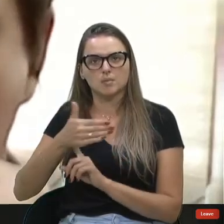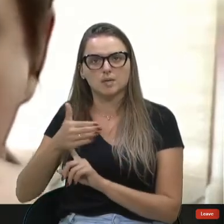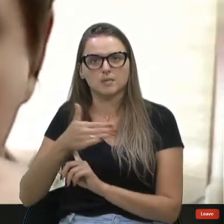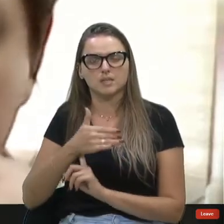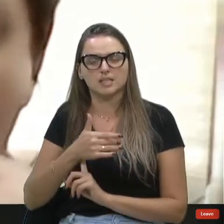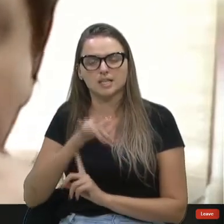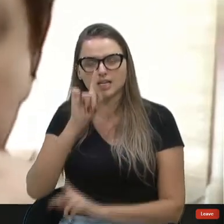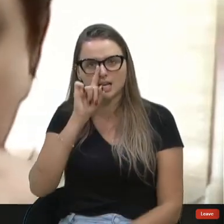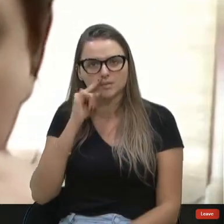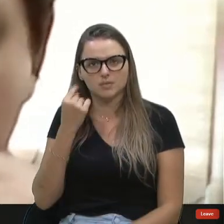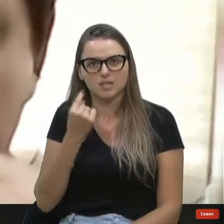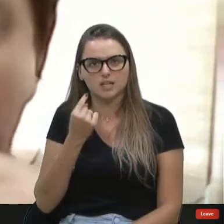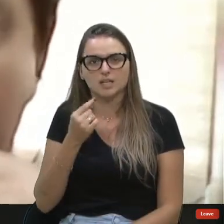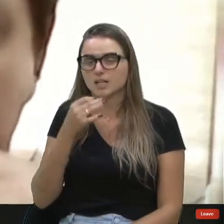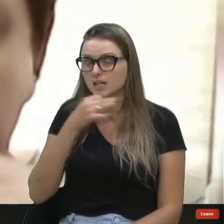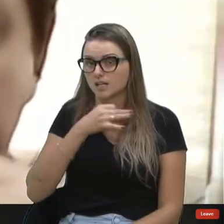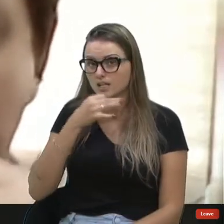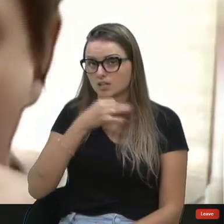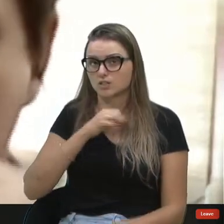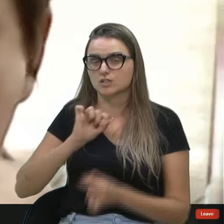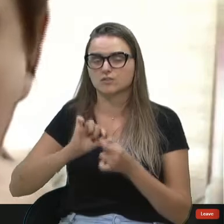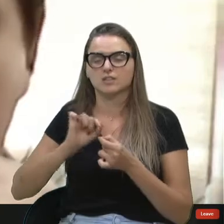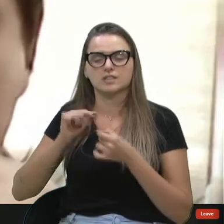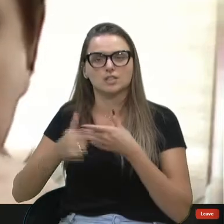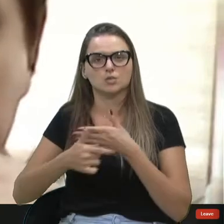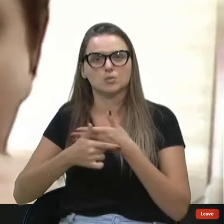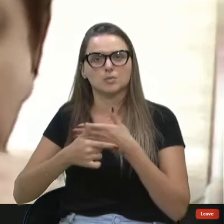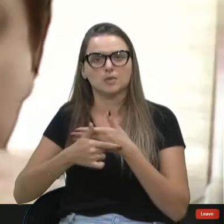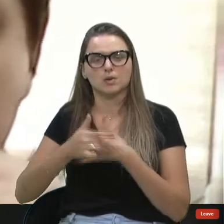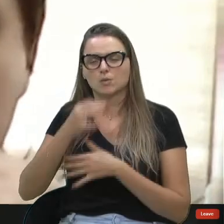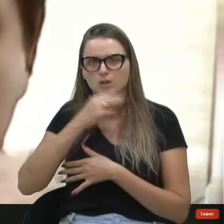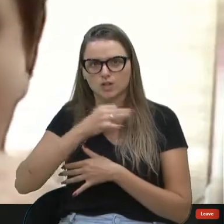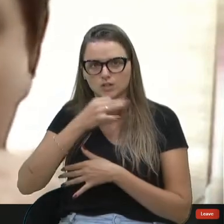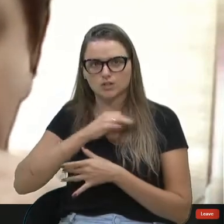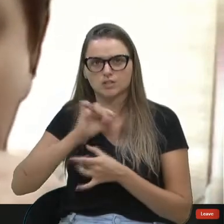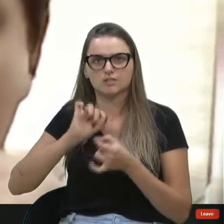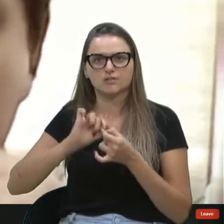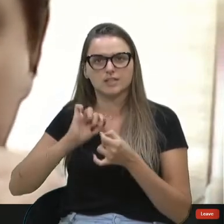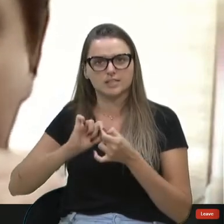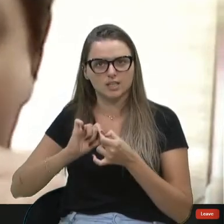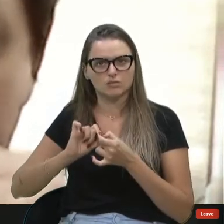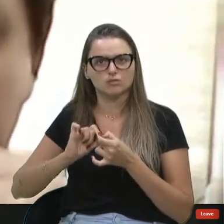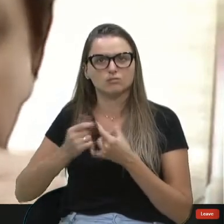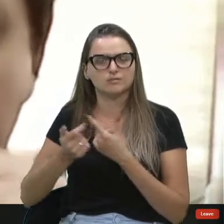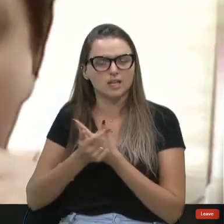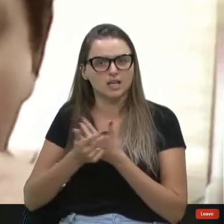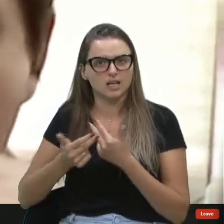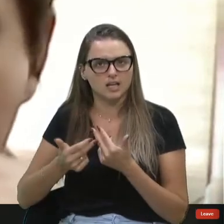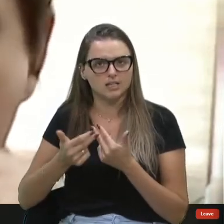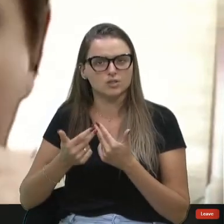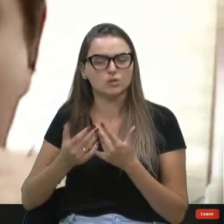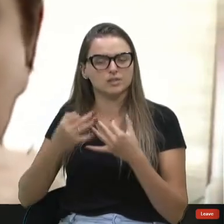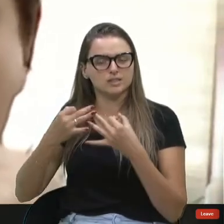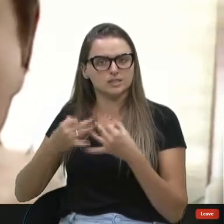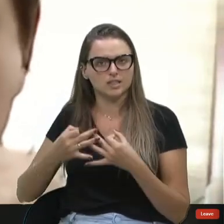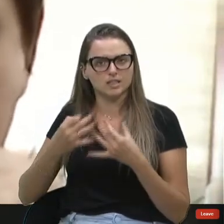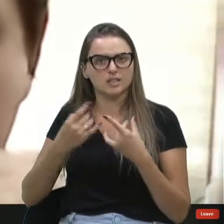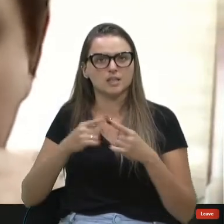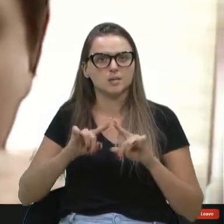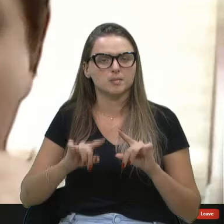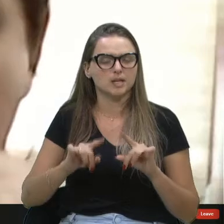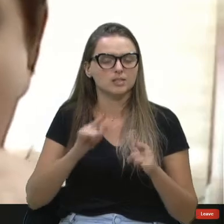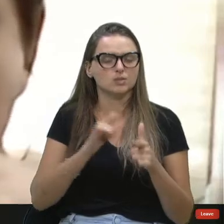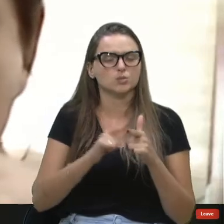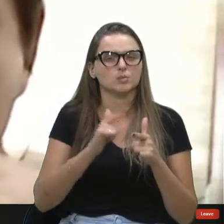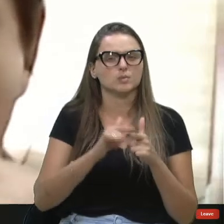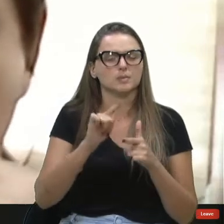Que Caxias está fazendo a sua parte. Eu acredito que Caxias está fazendo a sua tarefa de casa. O problema é que ela está abraçando